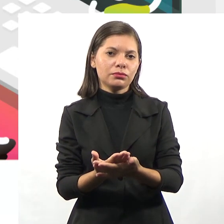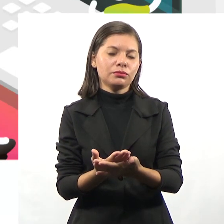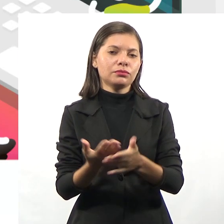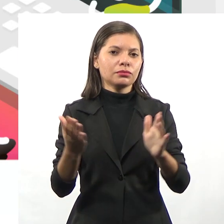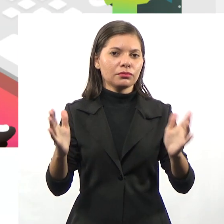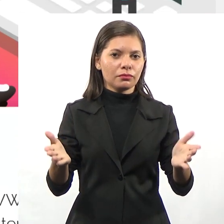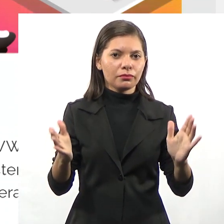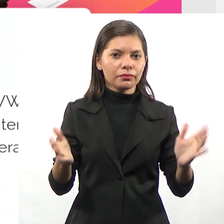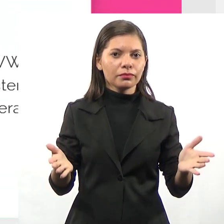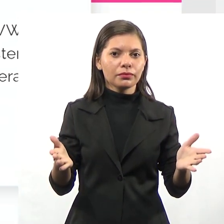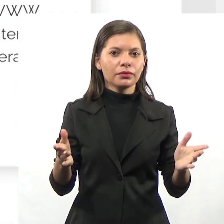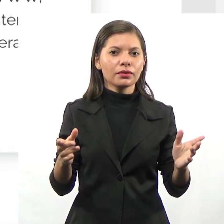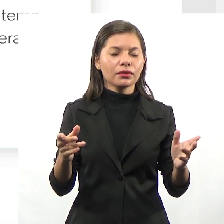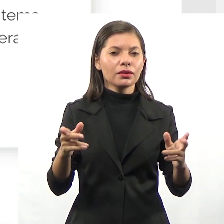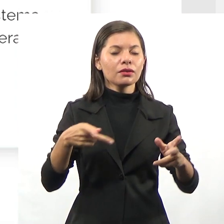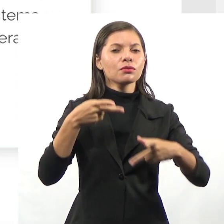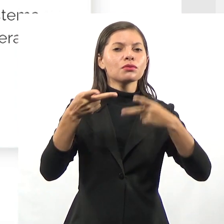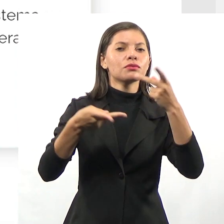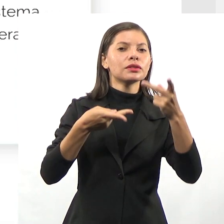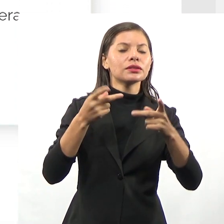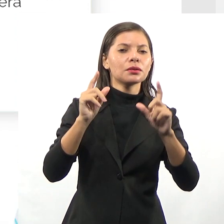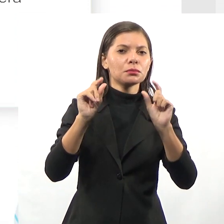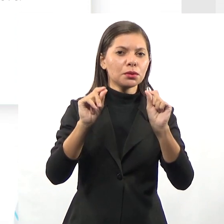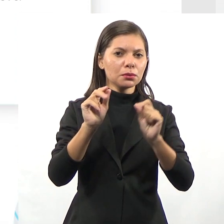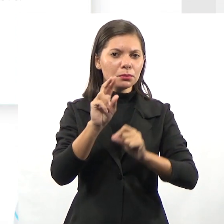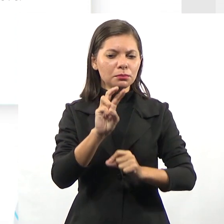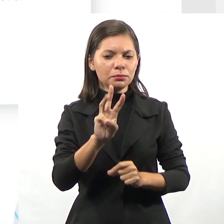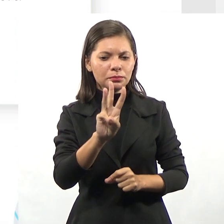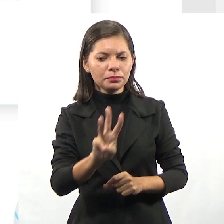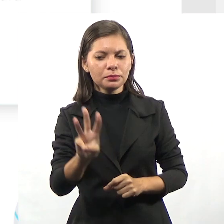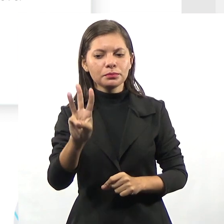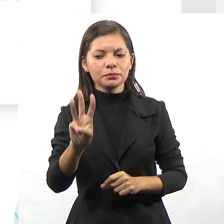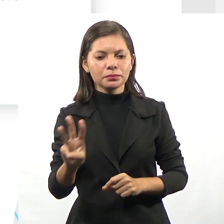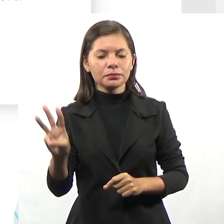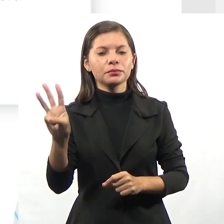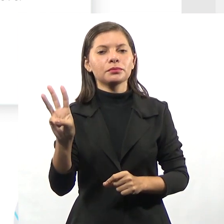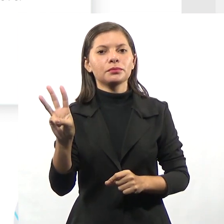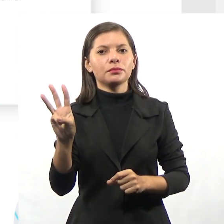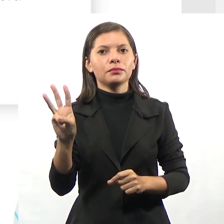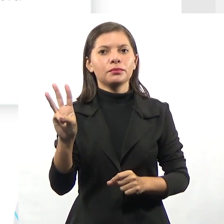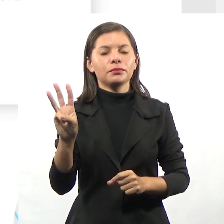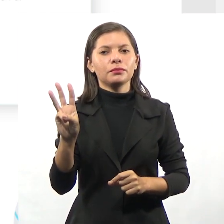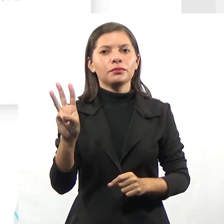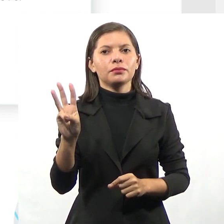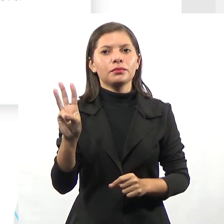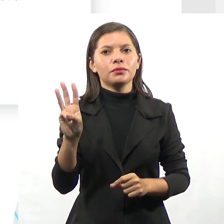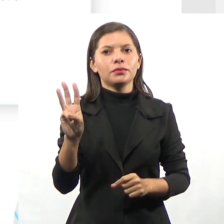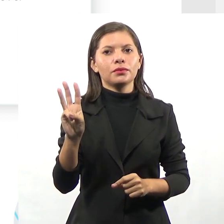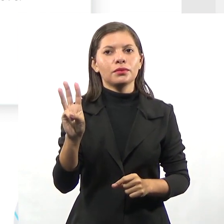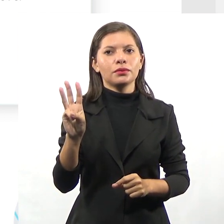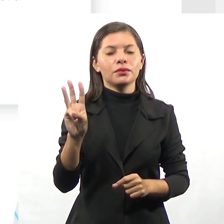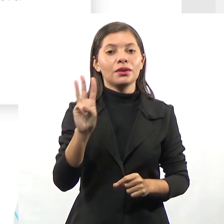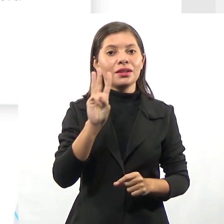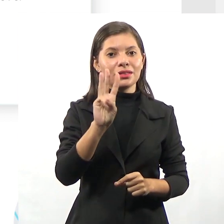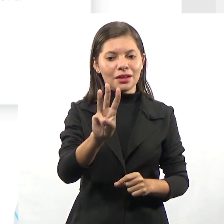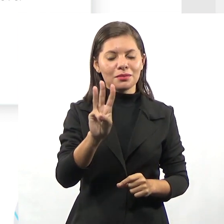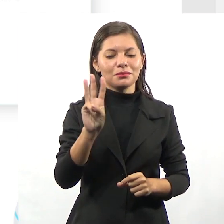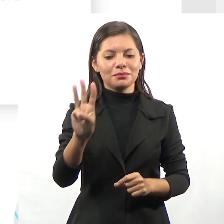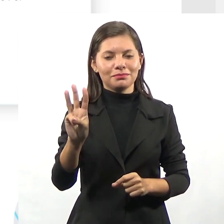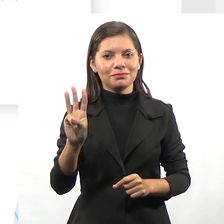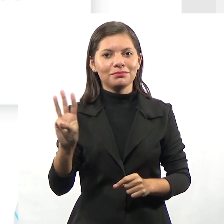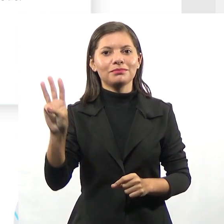como comentado, vamos falar um pouco sobre o web. Mas o que é o web? Ou World Wide Web, o